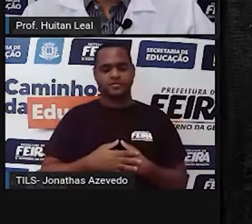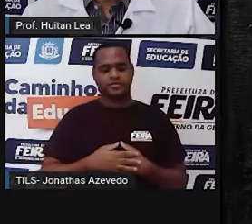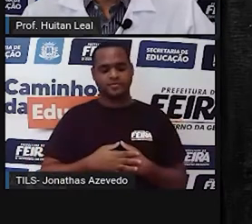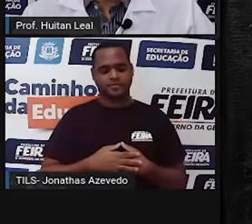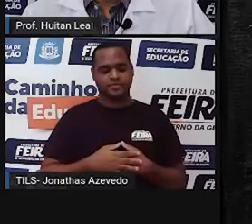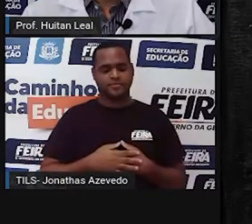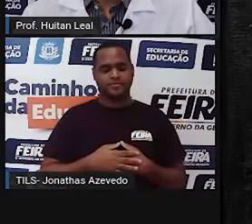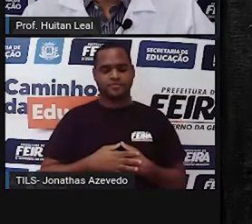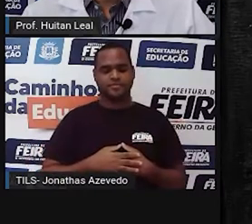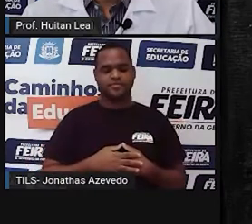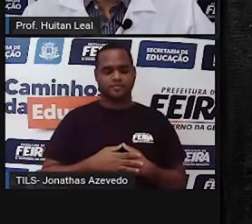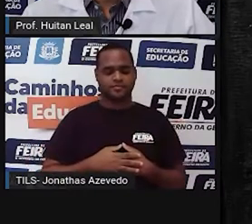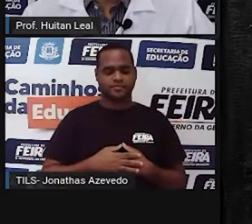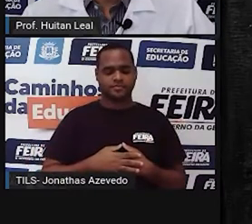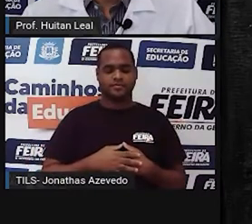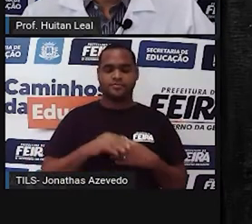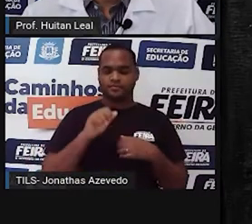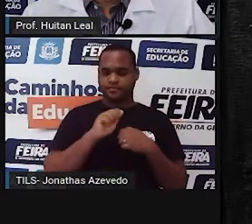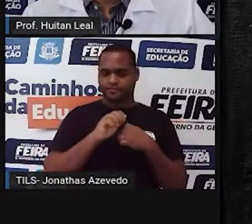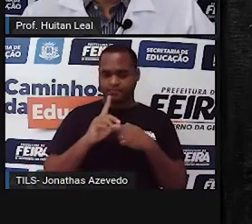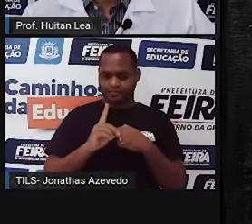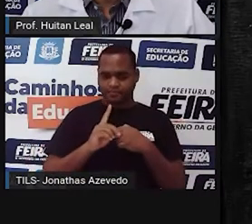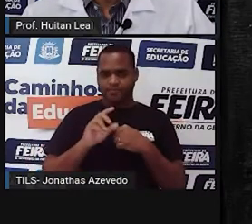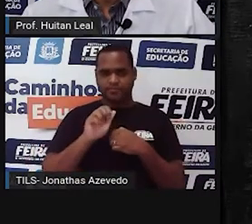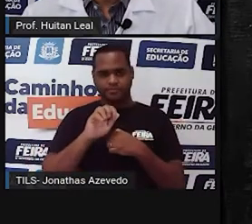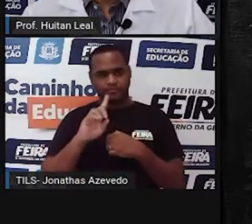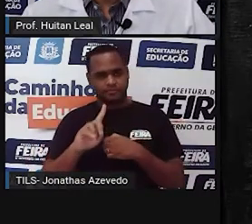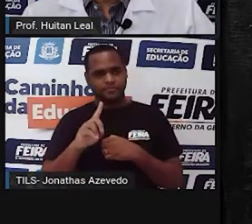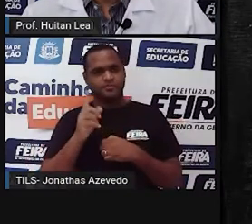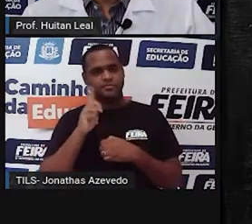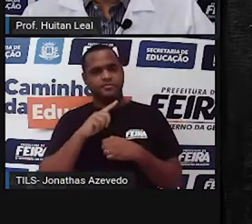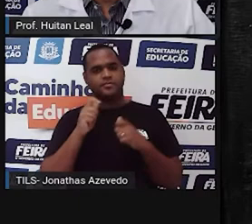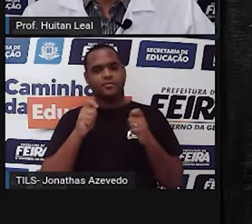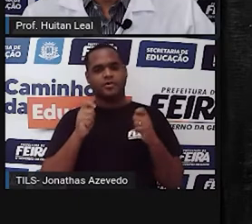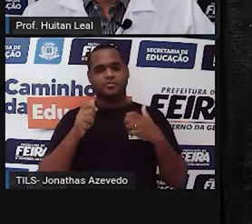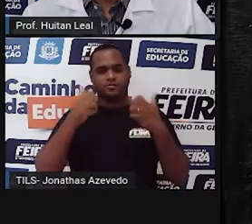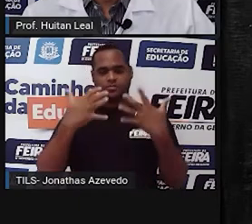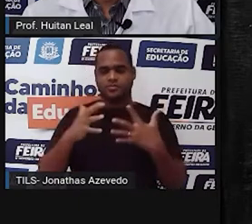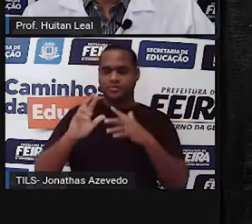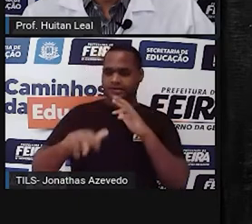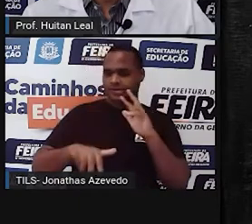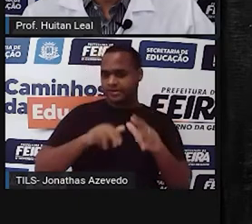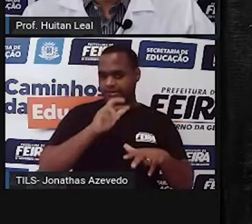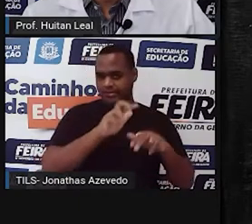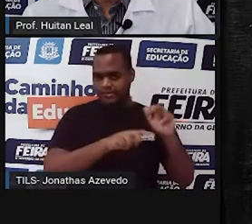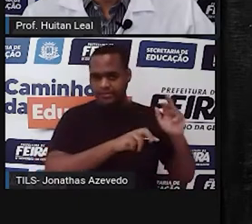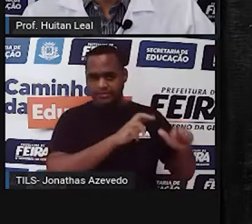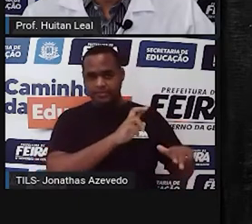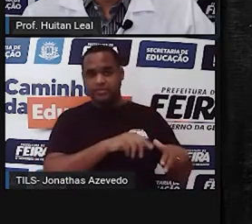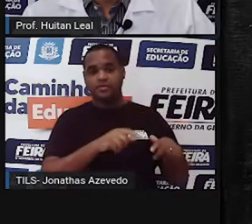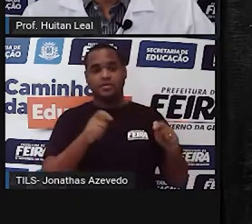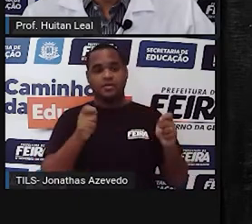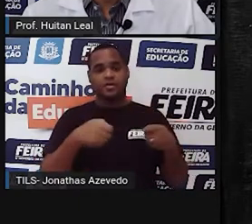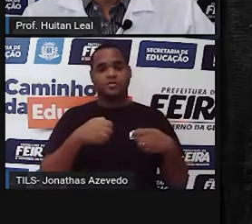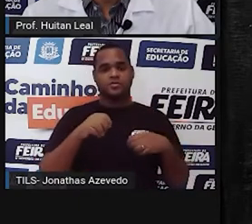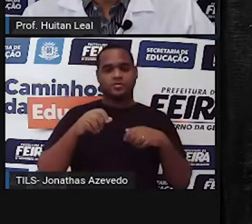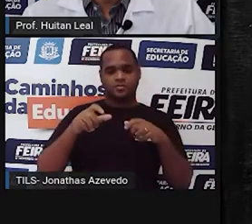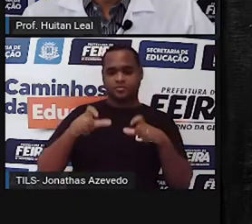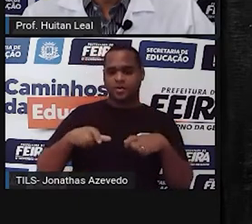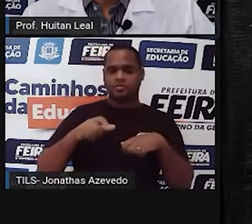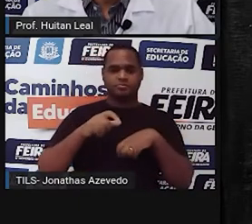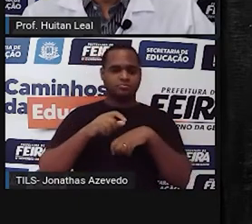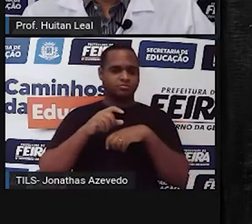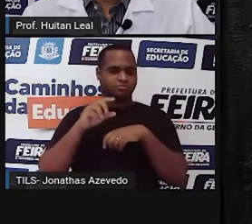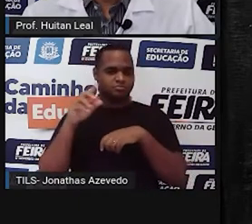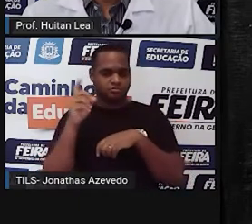Modificando essa oração. Os advérbios e as locuções adverbiais podem indicar diferentes tipos de circunstância, tempo, lugar,